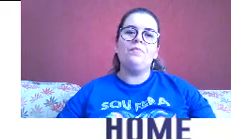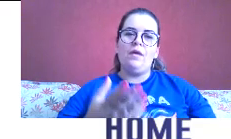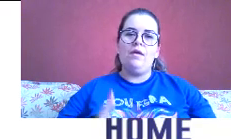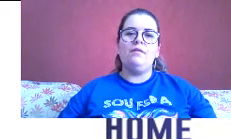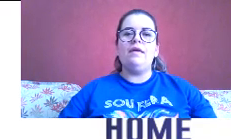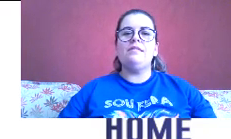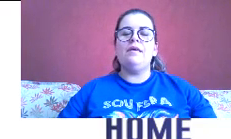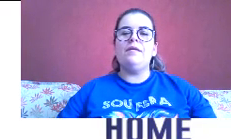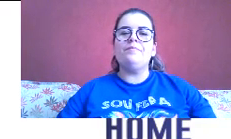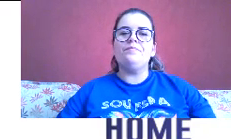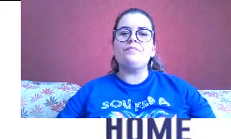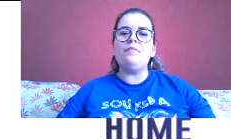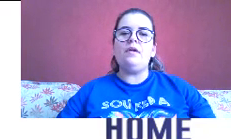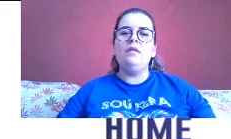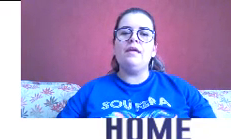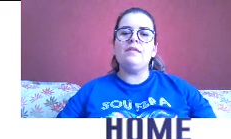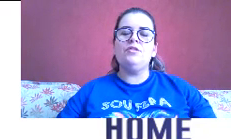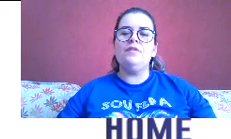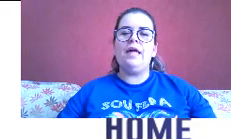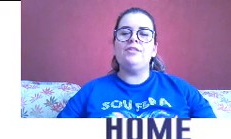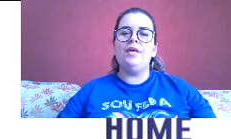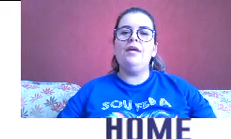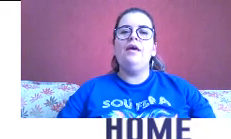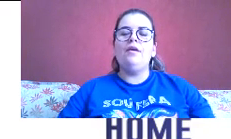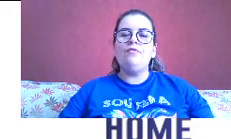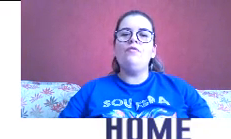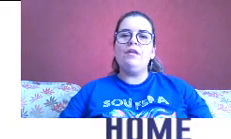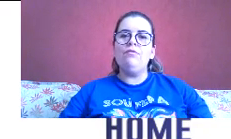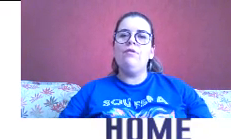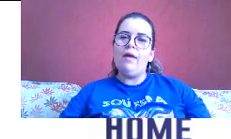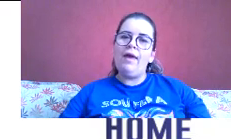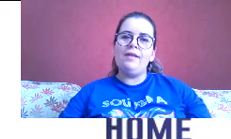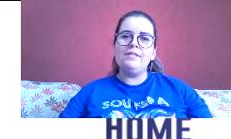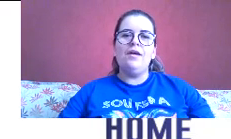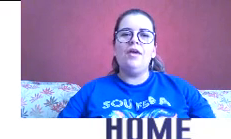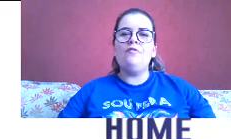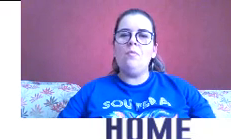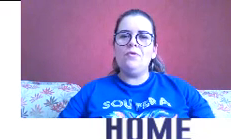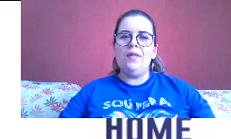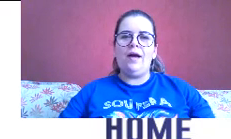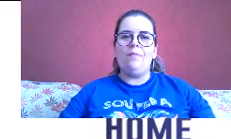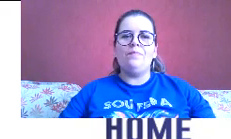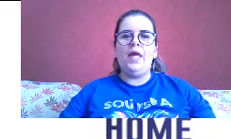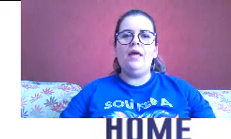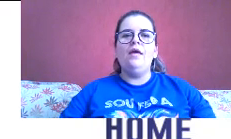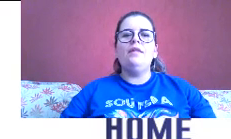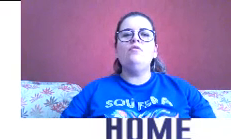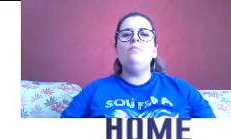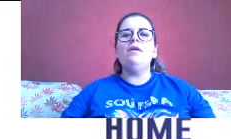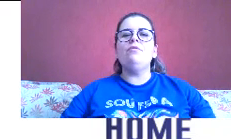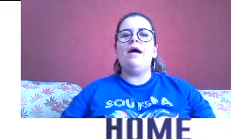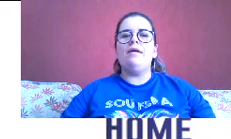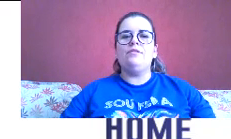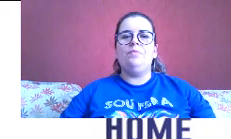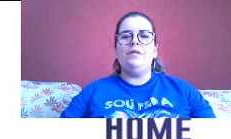redação desse dessa atividade aí envolvendo eles e ficou muito legal né então